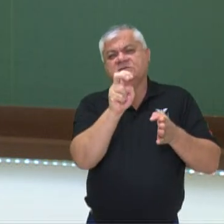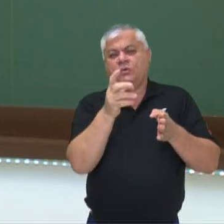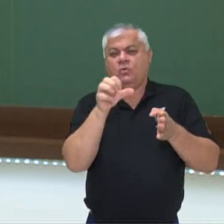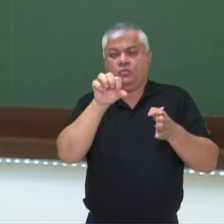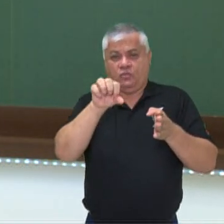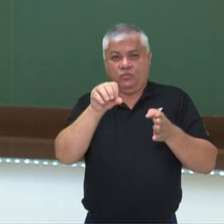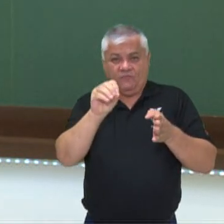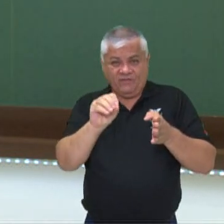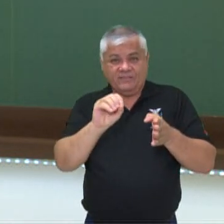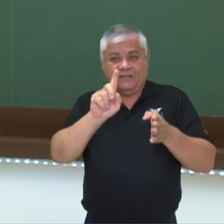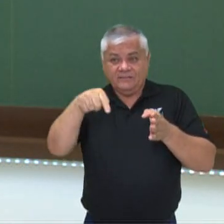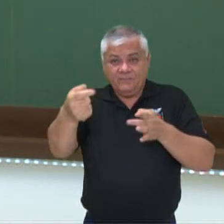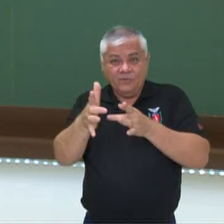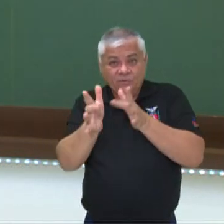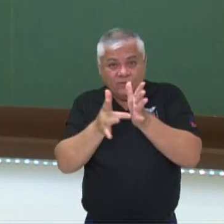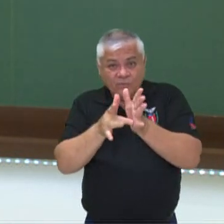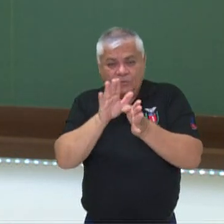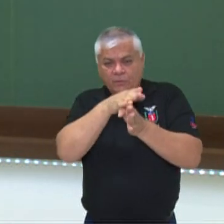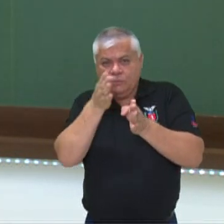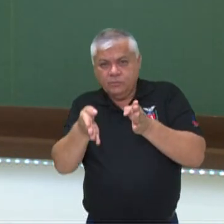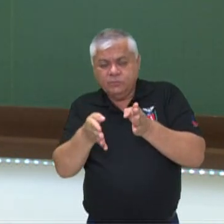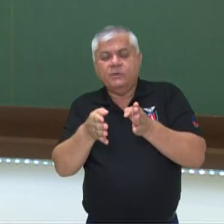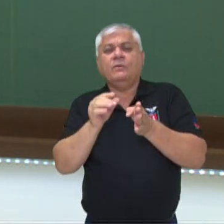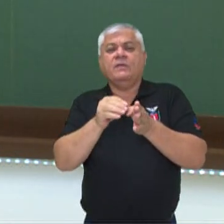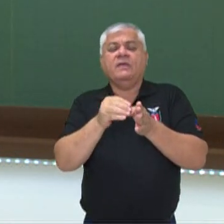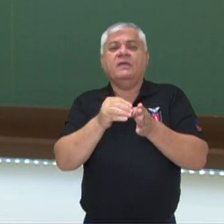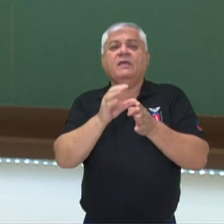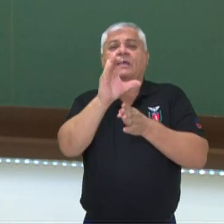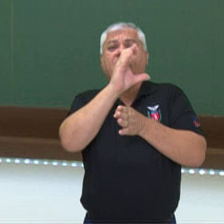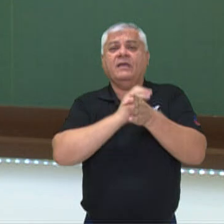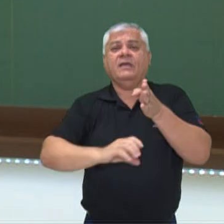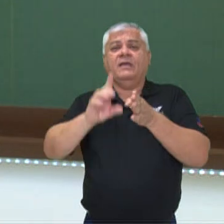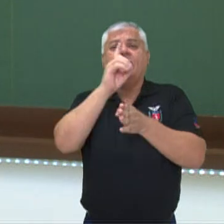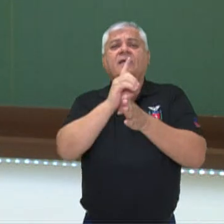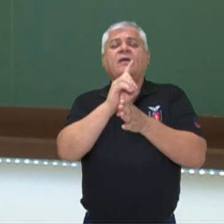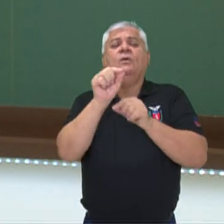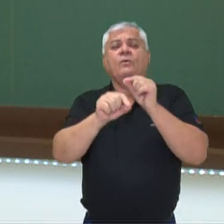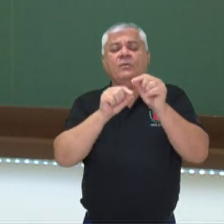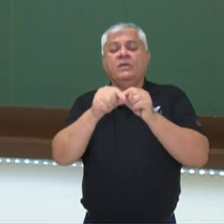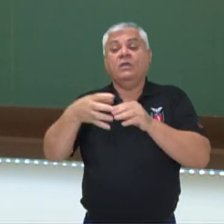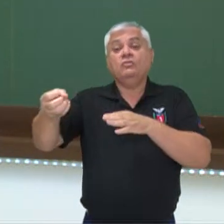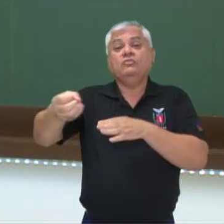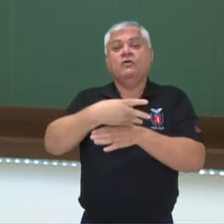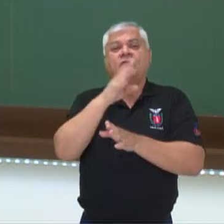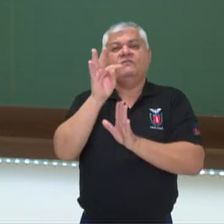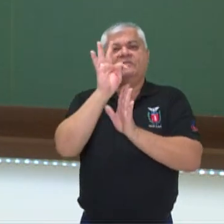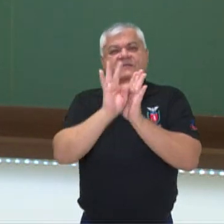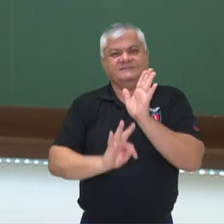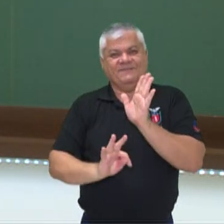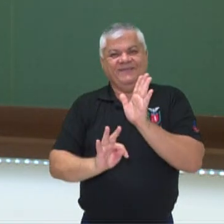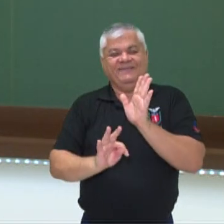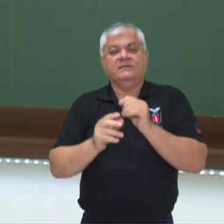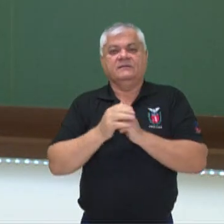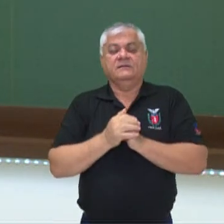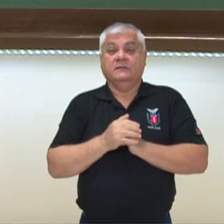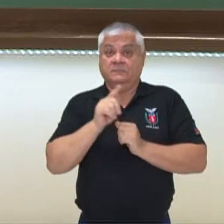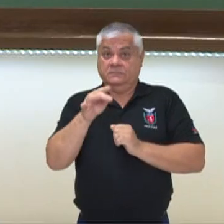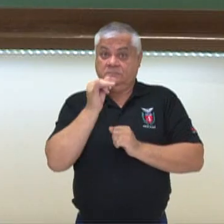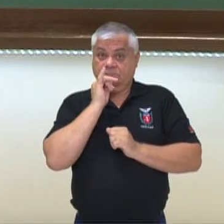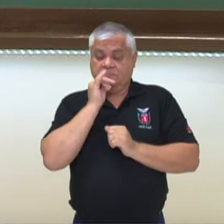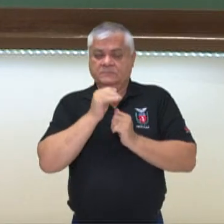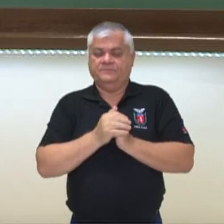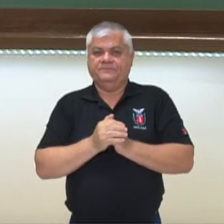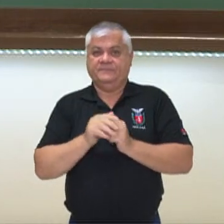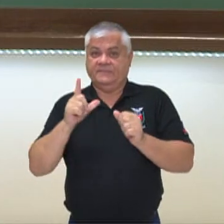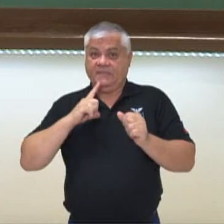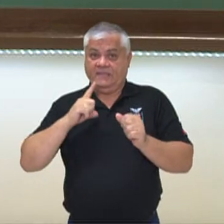90 depois de Cristo são os livros do Novo Testamento. Vocês sabem que o nosso calendário gregoriano, ele é